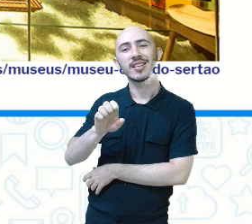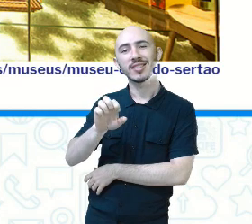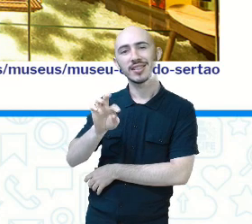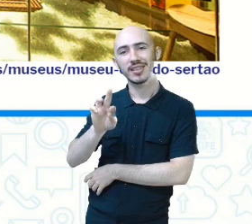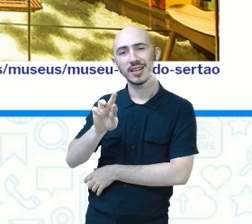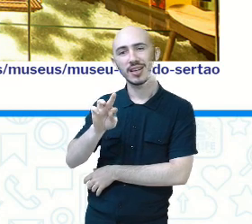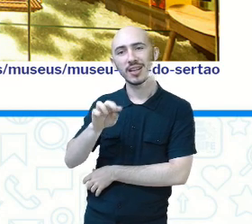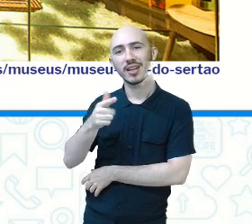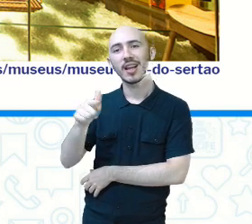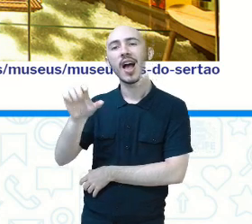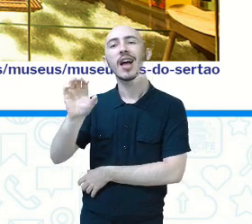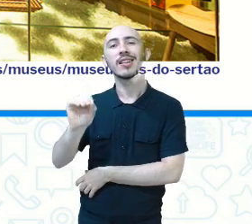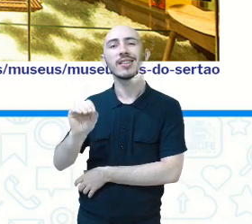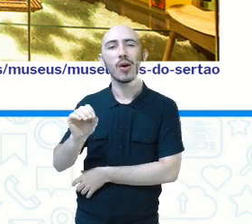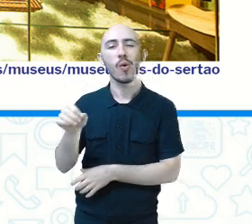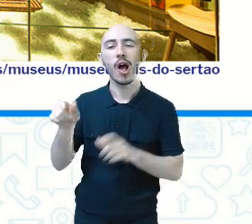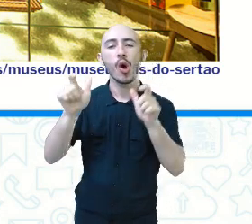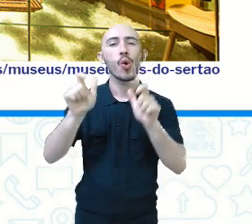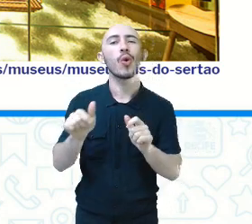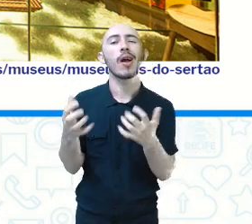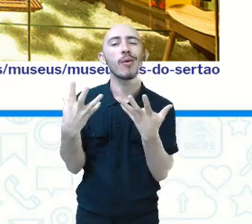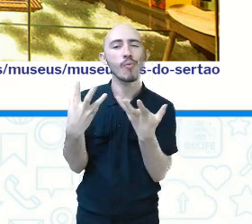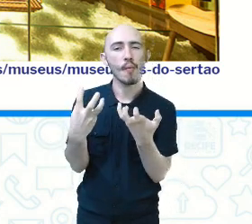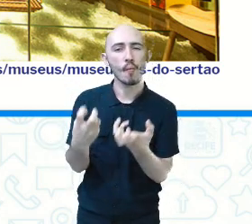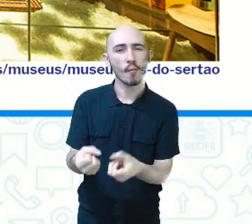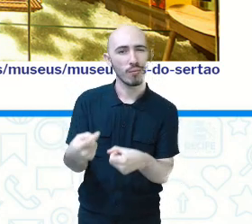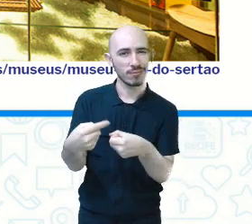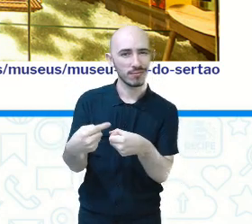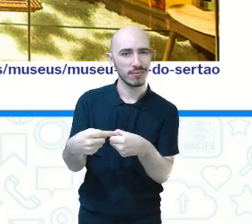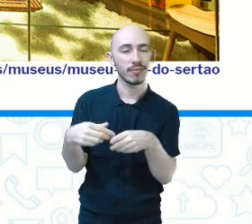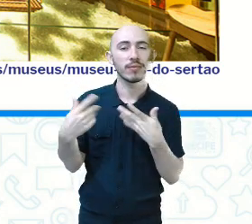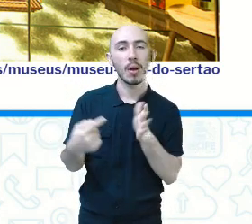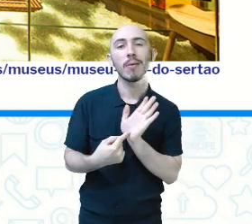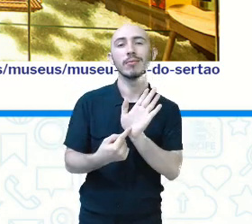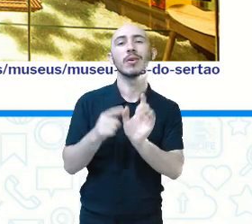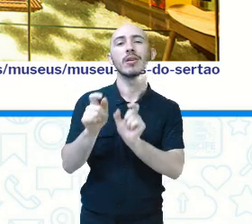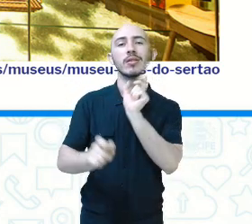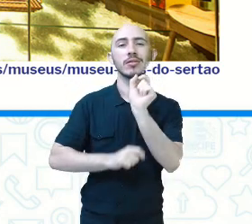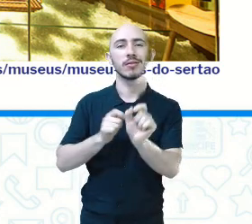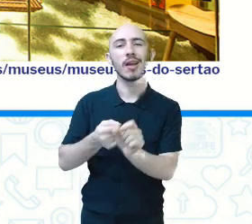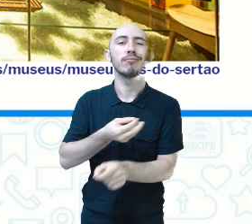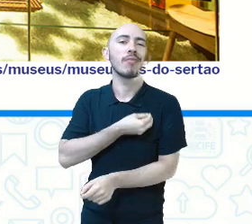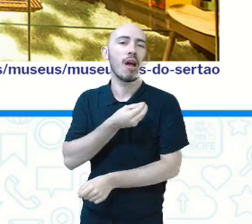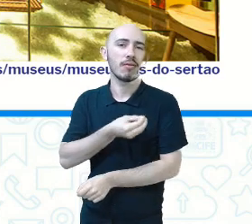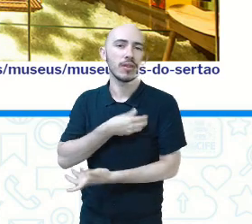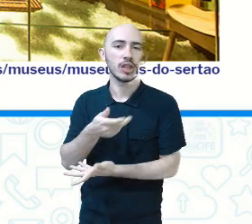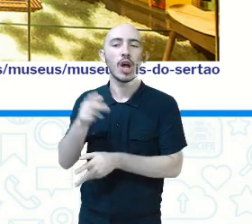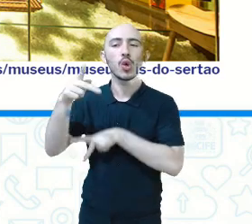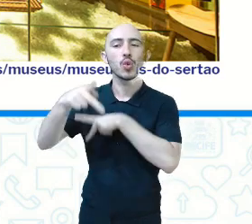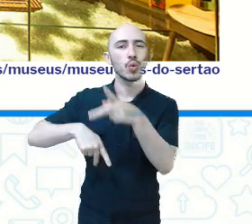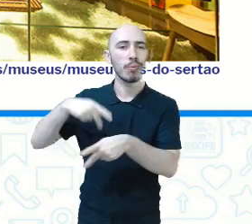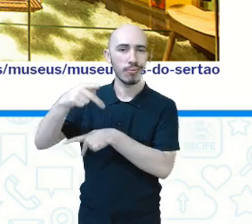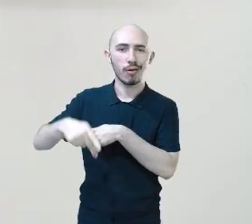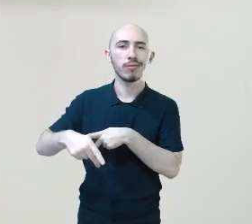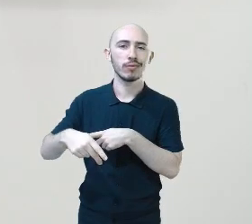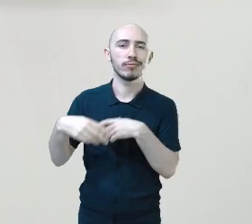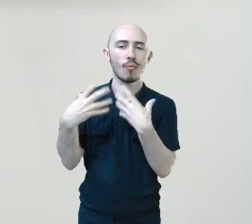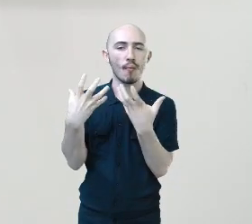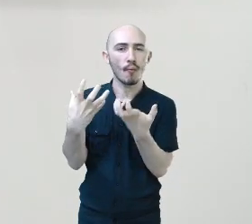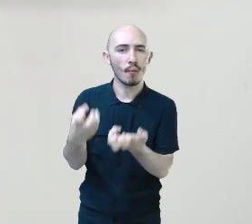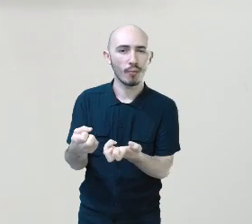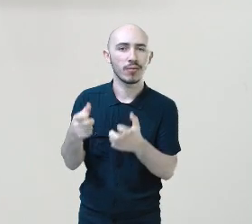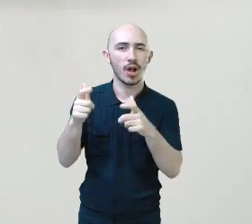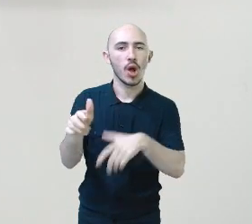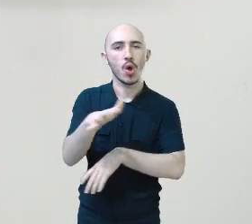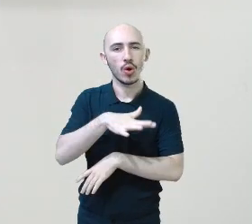é, lembram essa vivência do povo sertanejo. Uma coisa interessante é que essa temática do